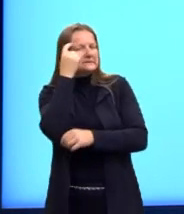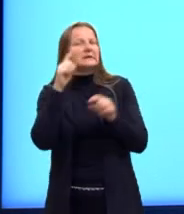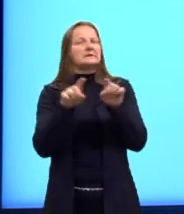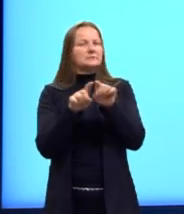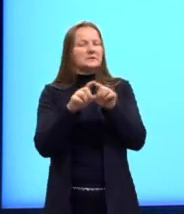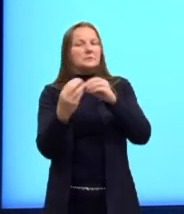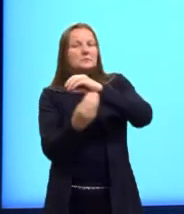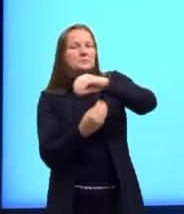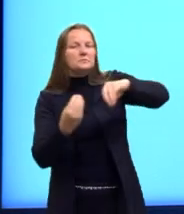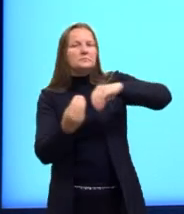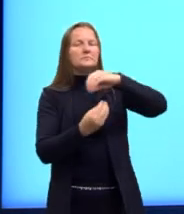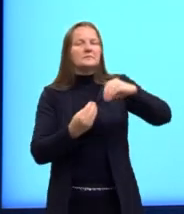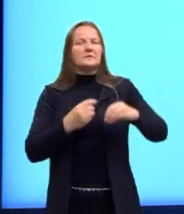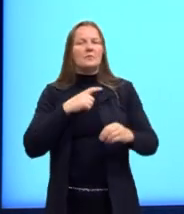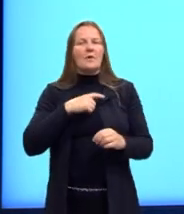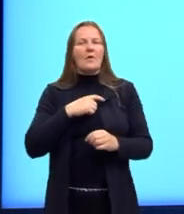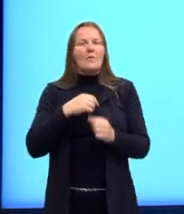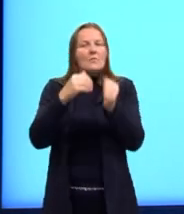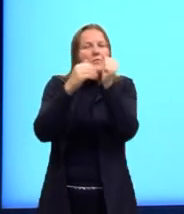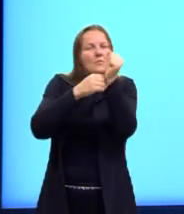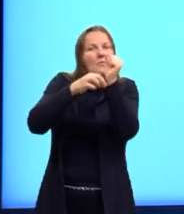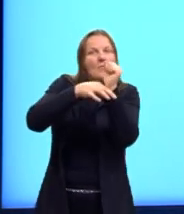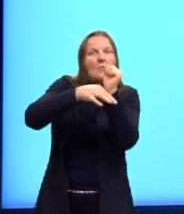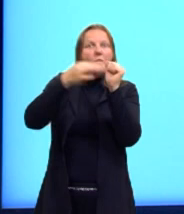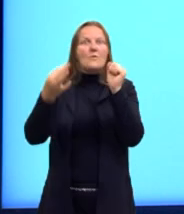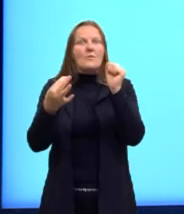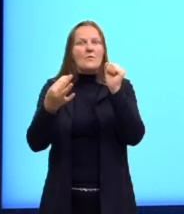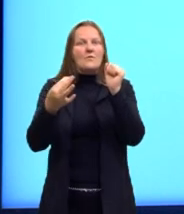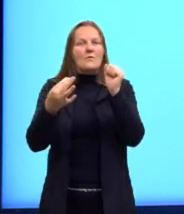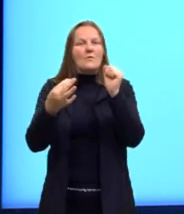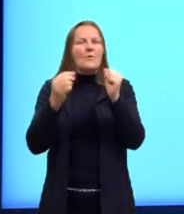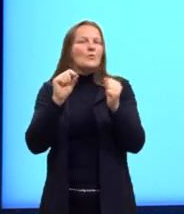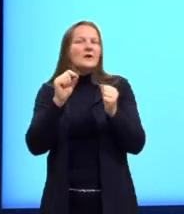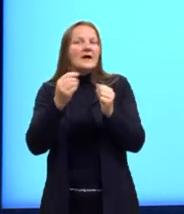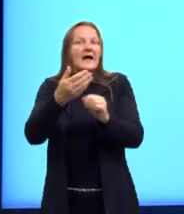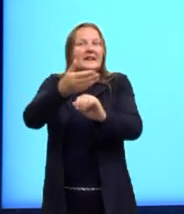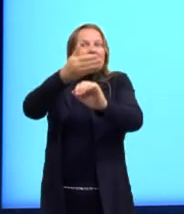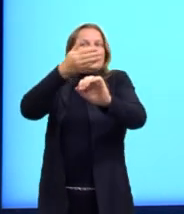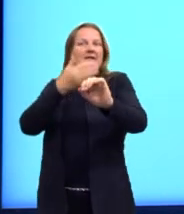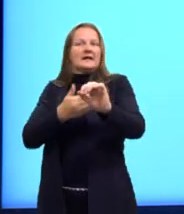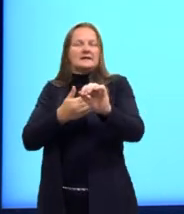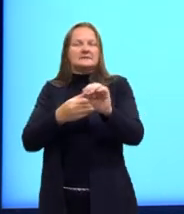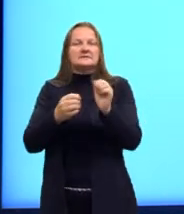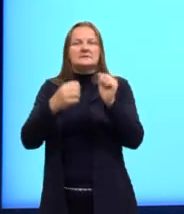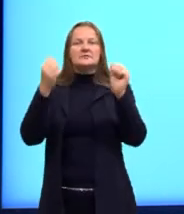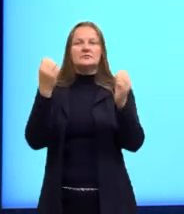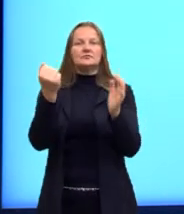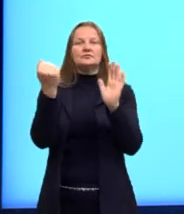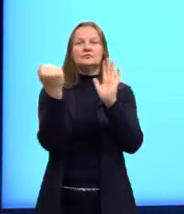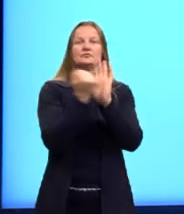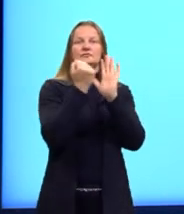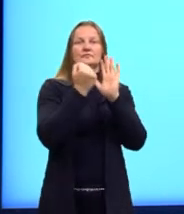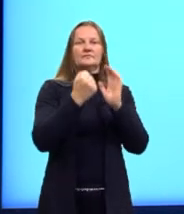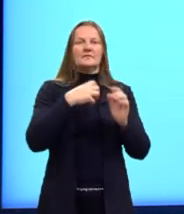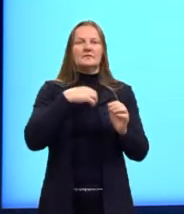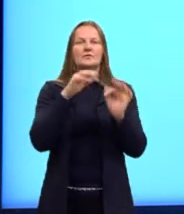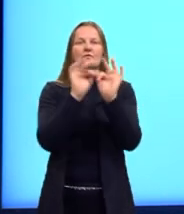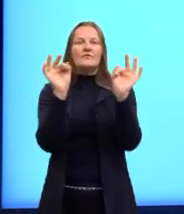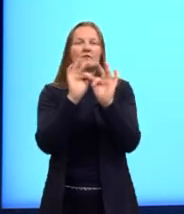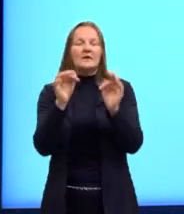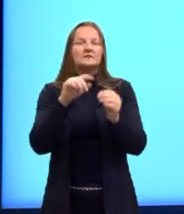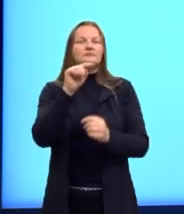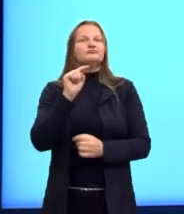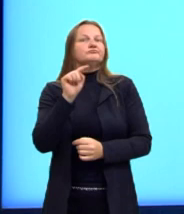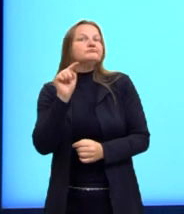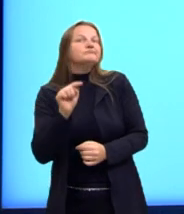seu grande trunfo muitas vezes está na entrelinha o efeito de suas frases nos coloca em um ponto